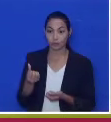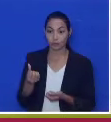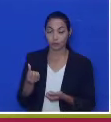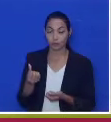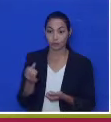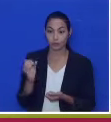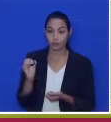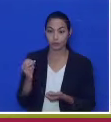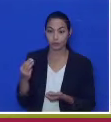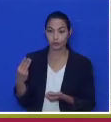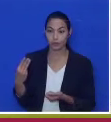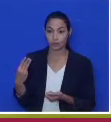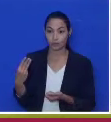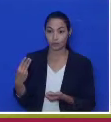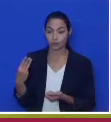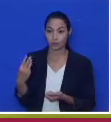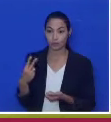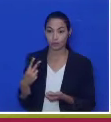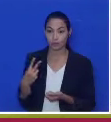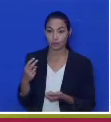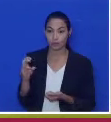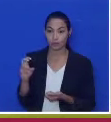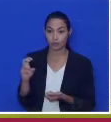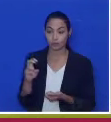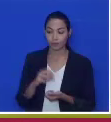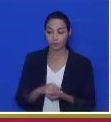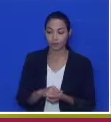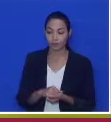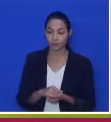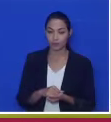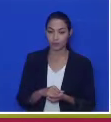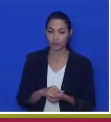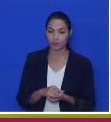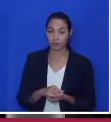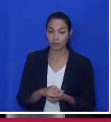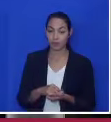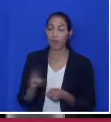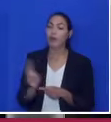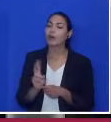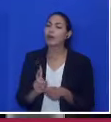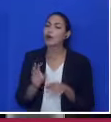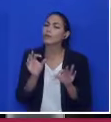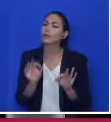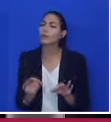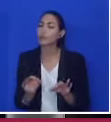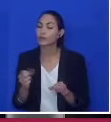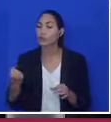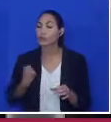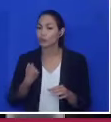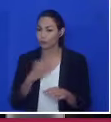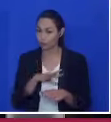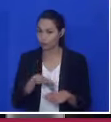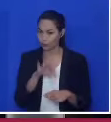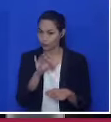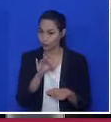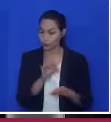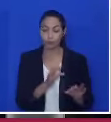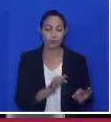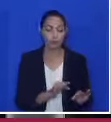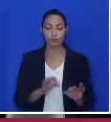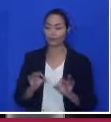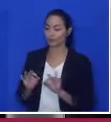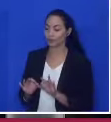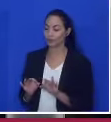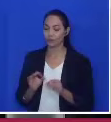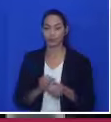06, 03 e 25. As auditoras confirmam os números sorteados? Sim,